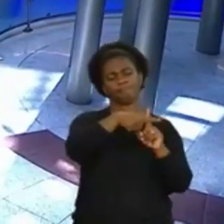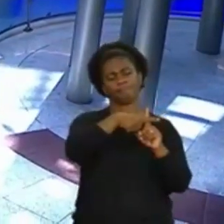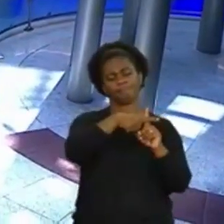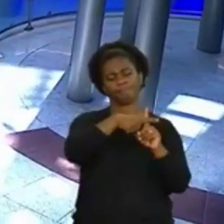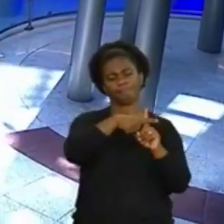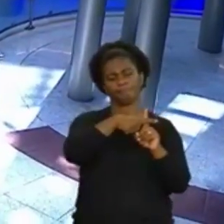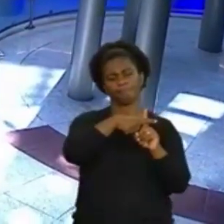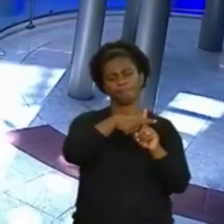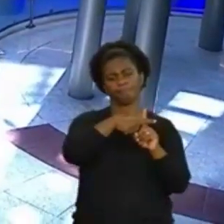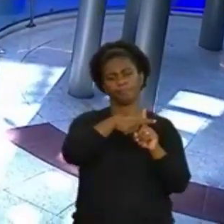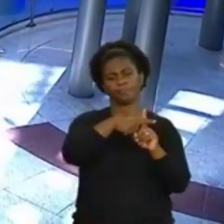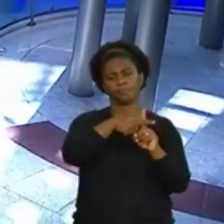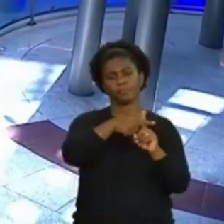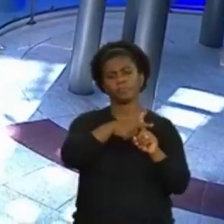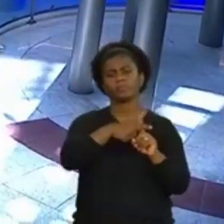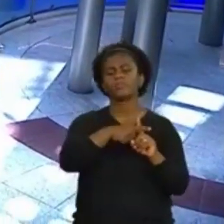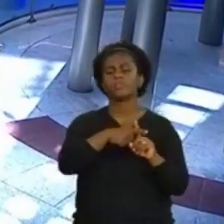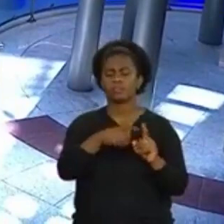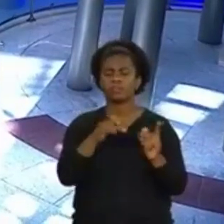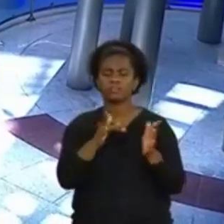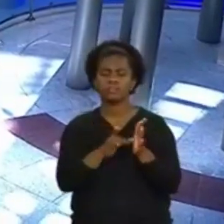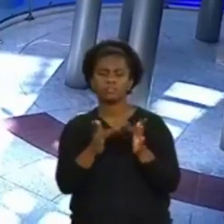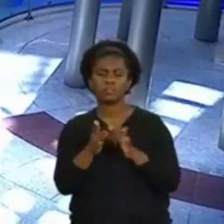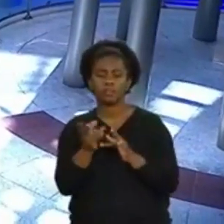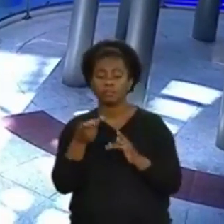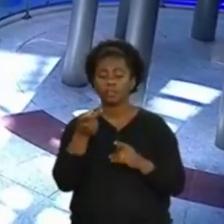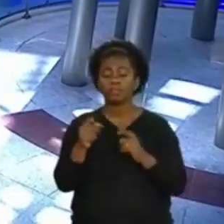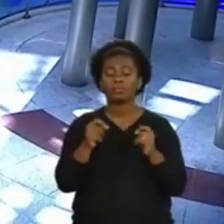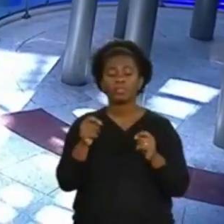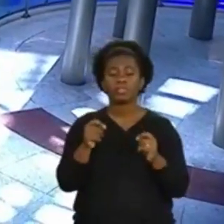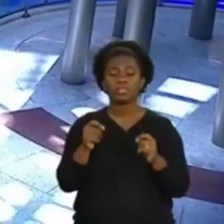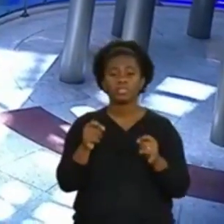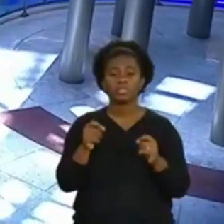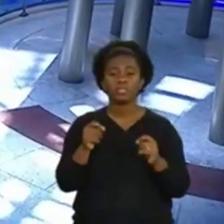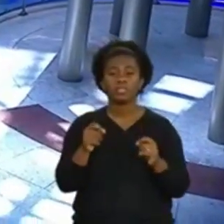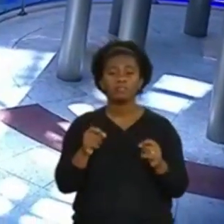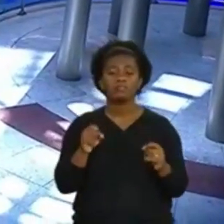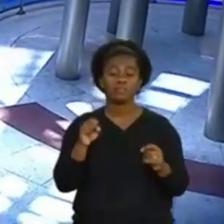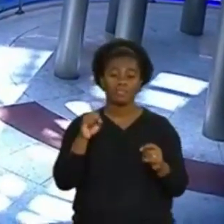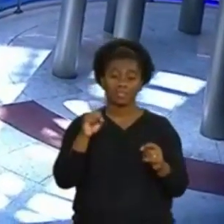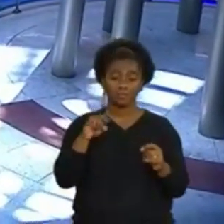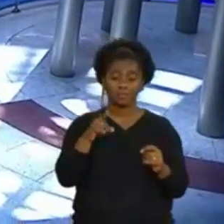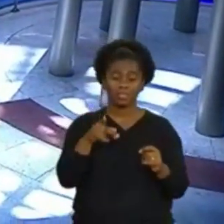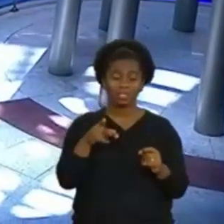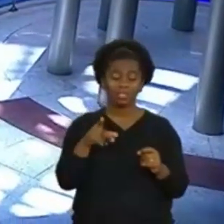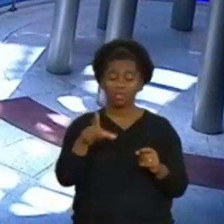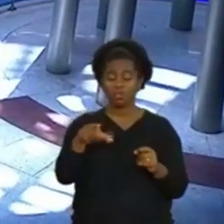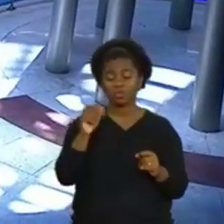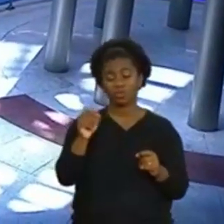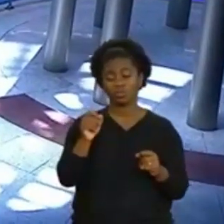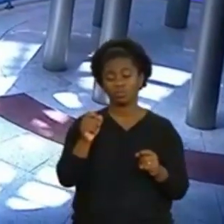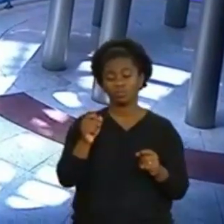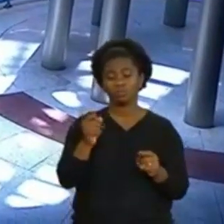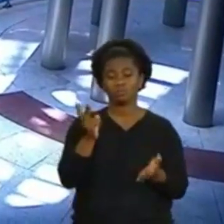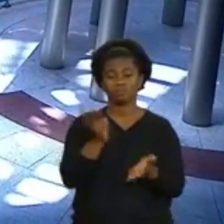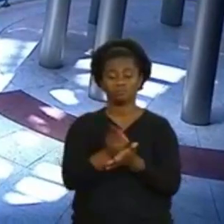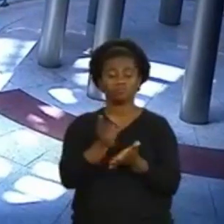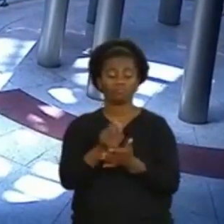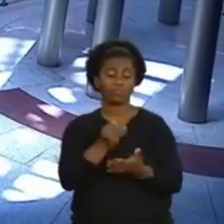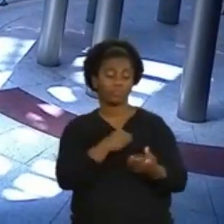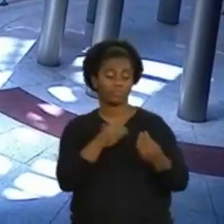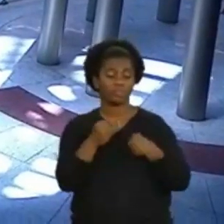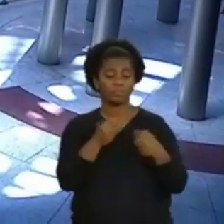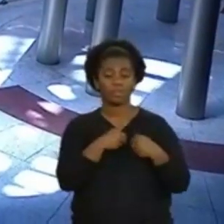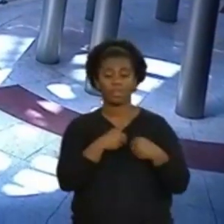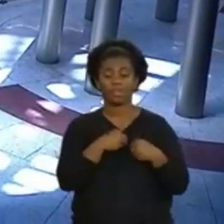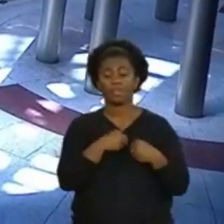você continua no pecado, por mais que ele queira te amparar, ele não pode. Ele desamparou